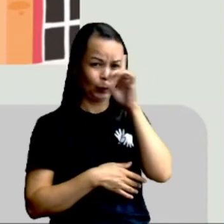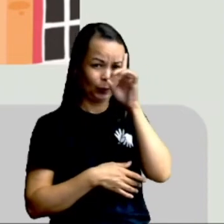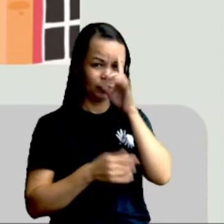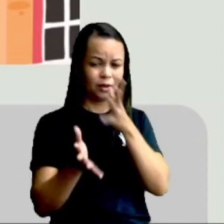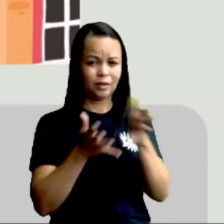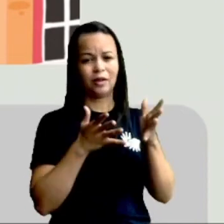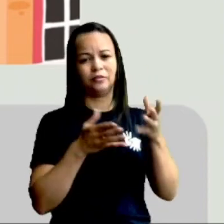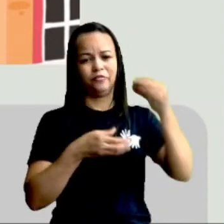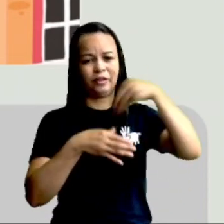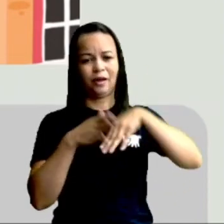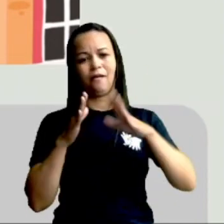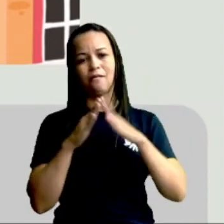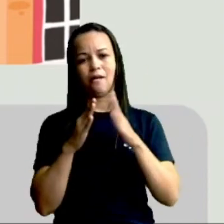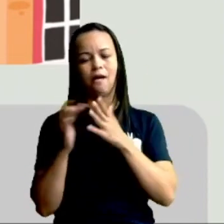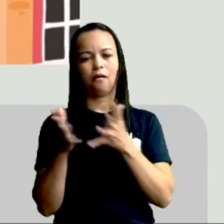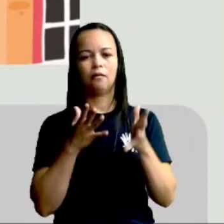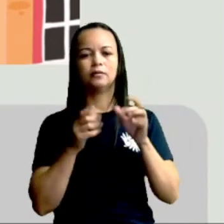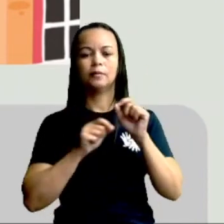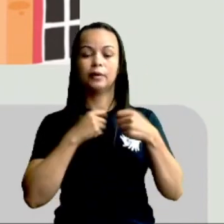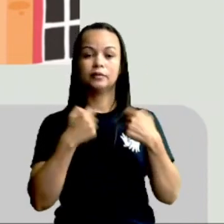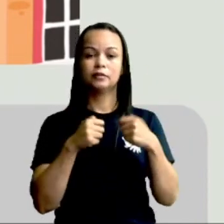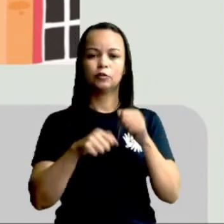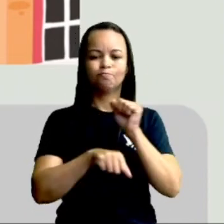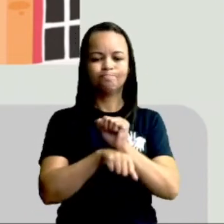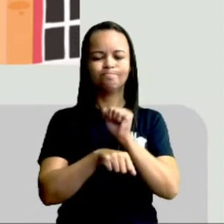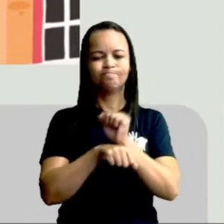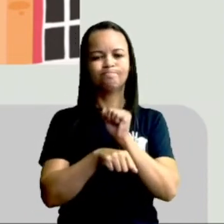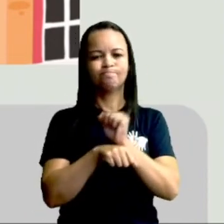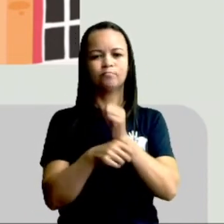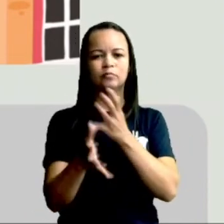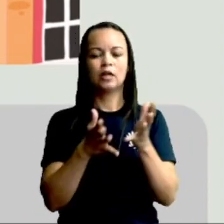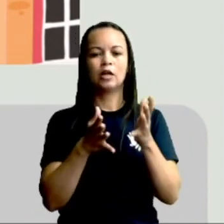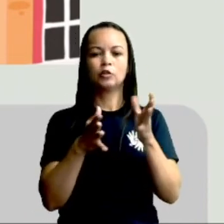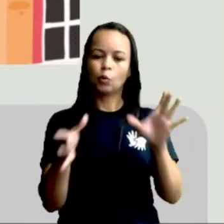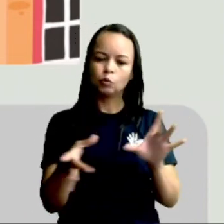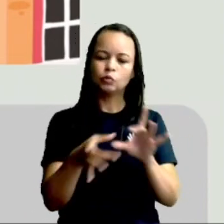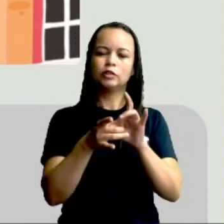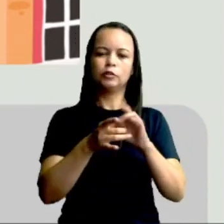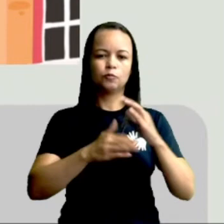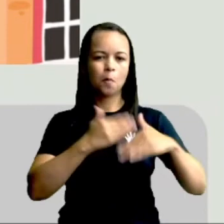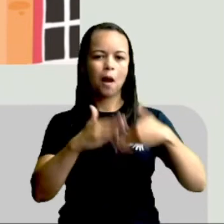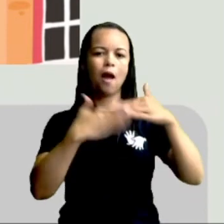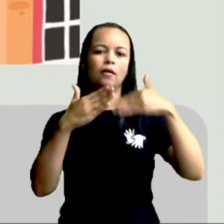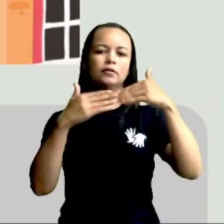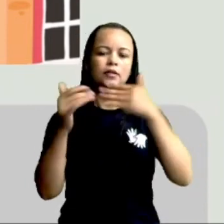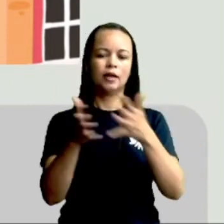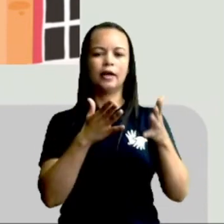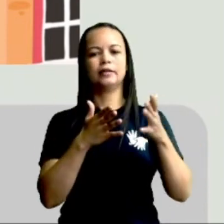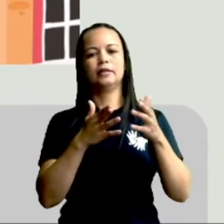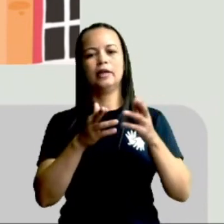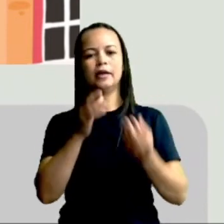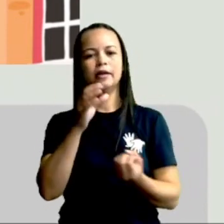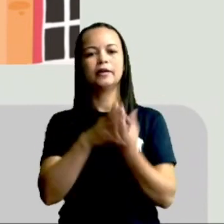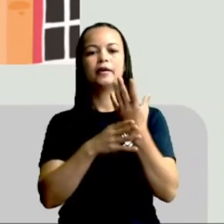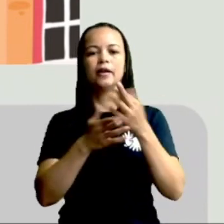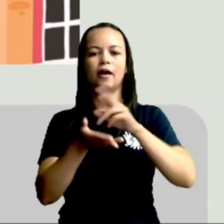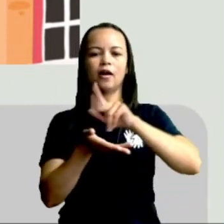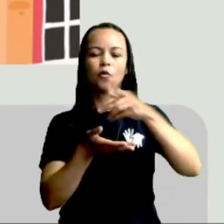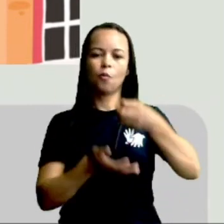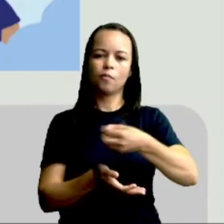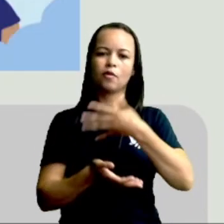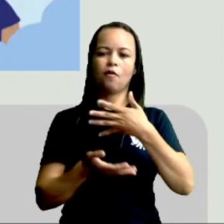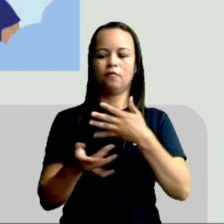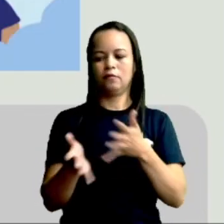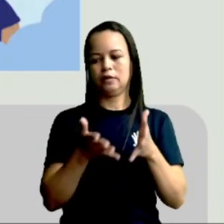ficar tantos dias em casa e esperar. Mas todos unidos fomos mais além e conseguimos nos reinventar. E tudo